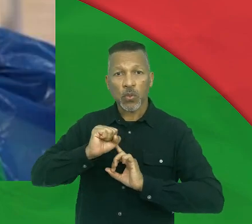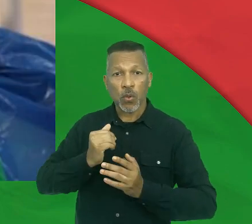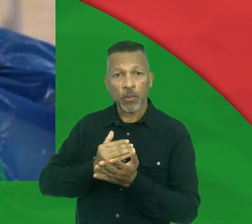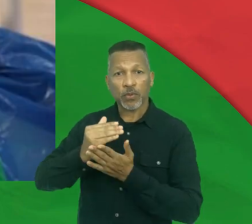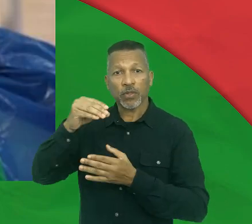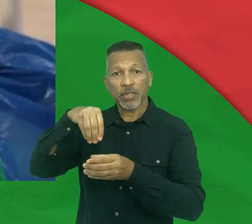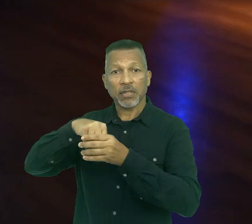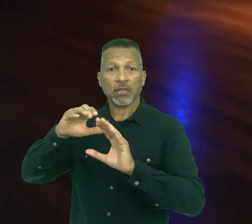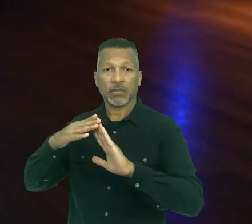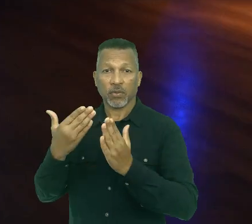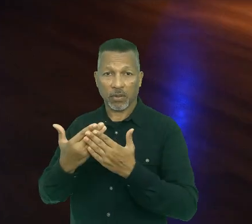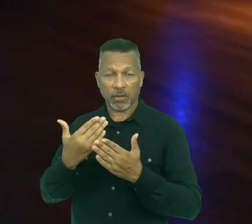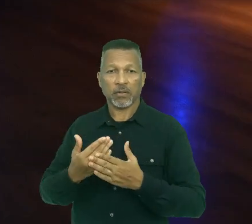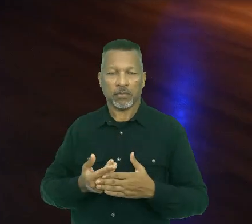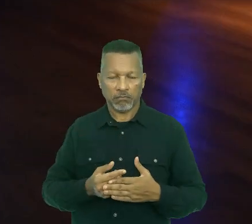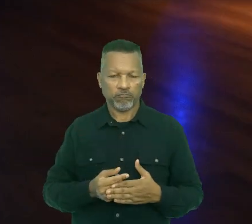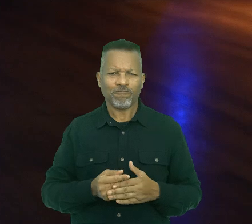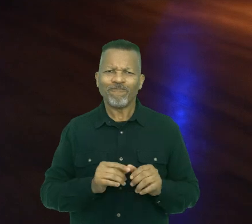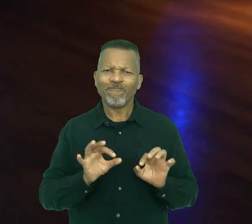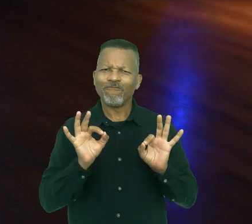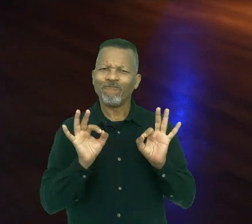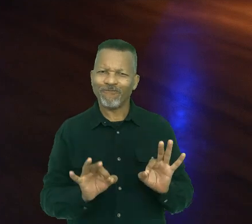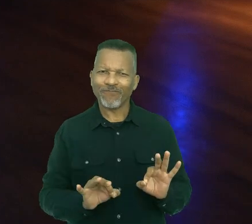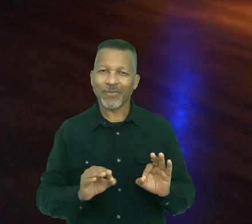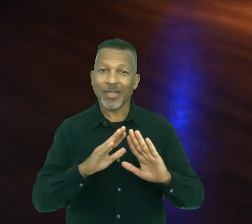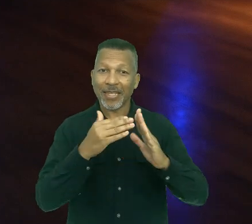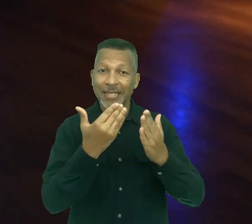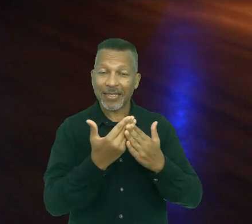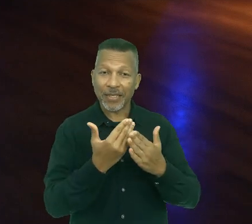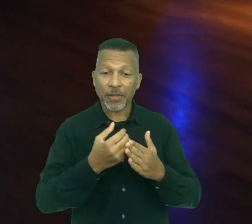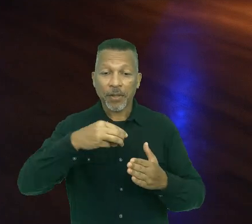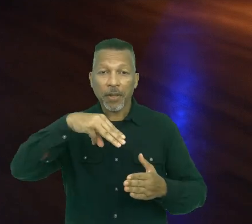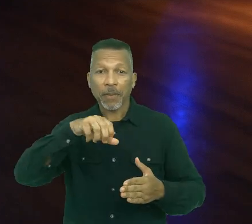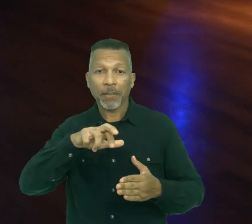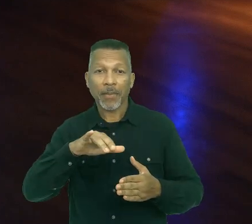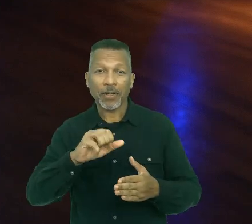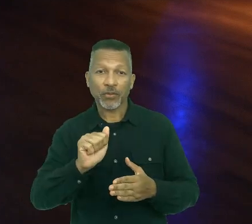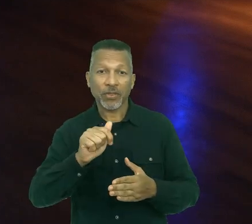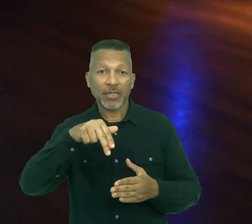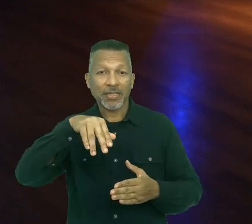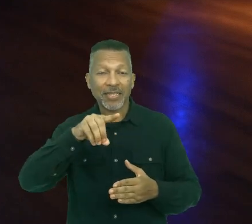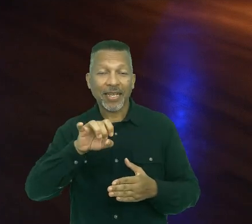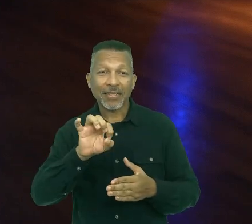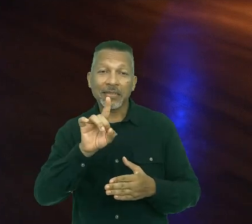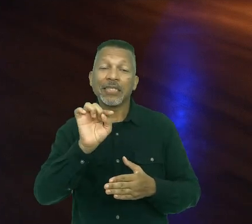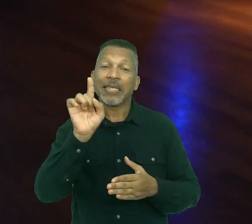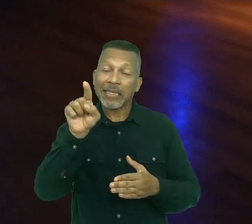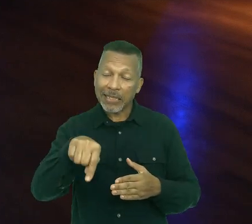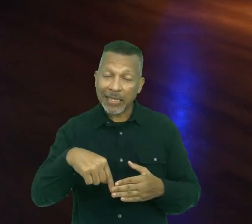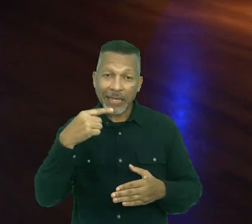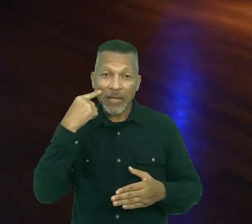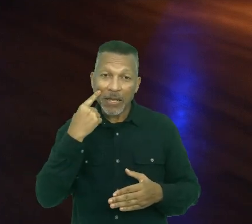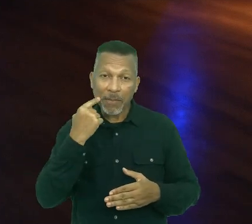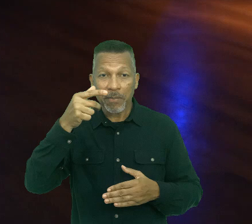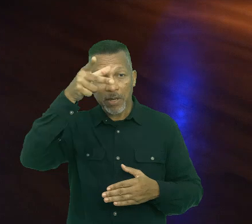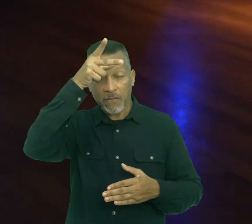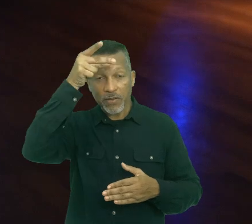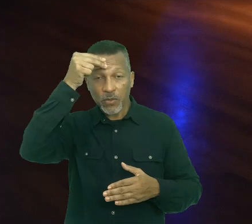na escola. Especificamente na Escola Municipal Márcio Andrade Guerra, que era uma ação ofertada pela